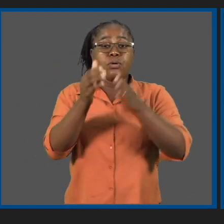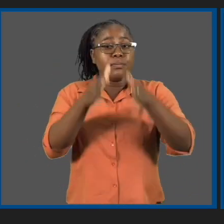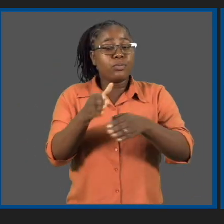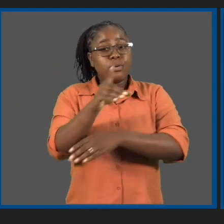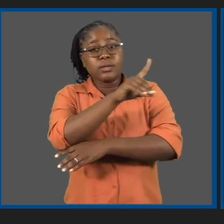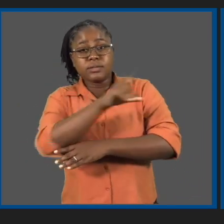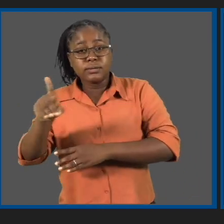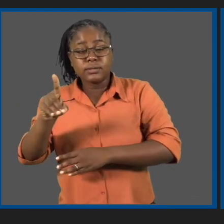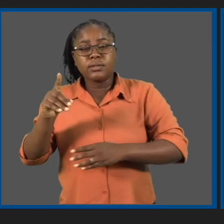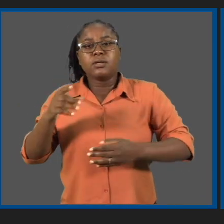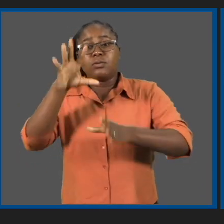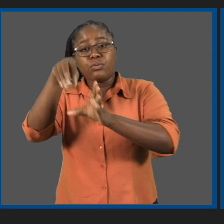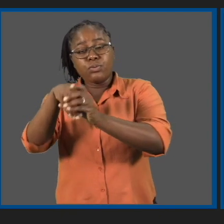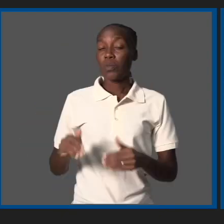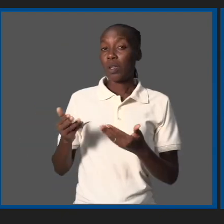inclusivo.